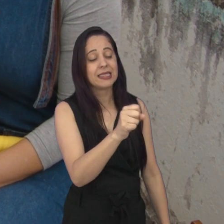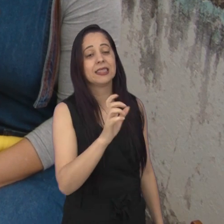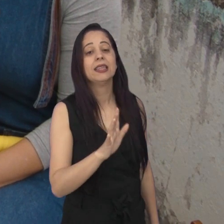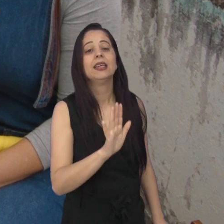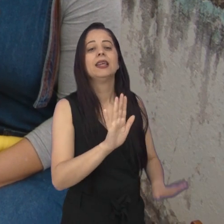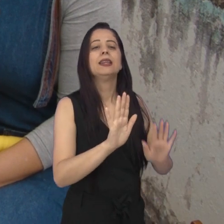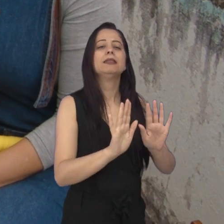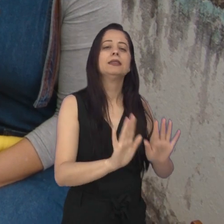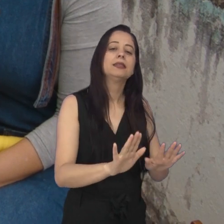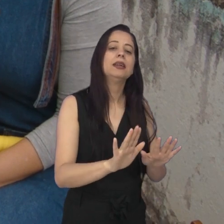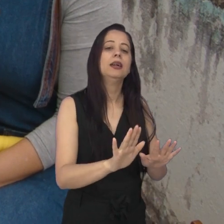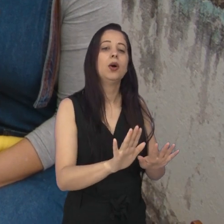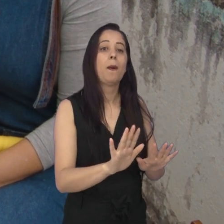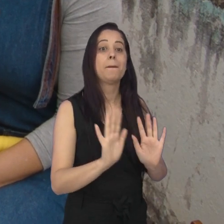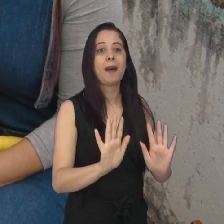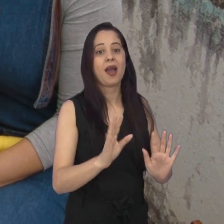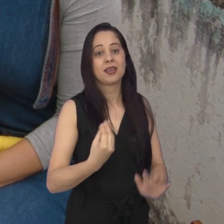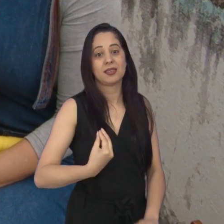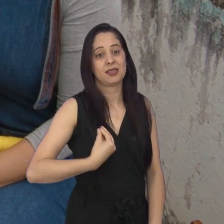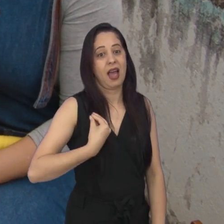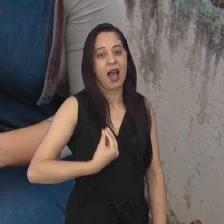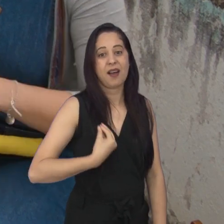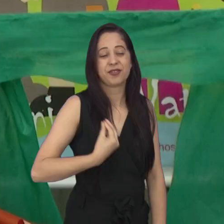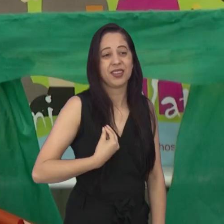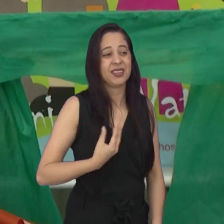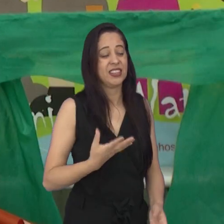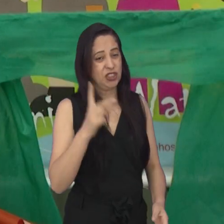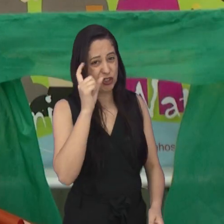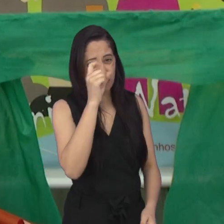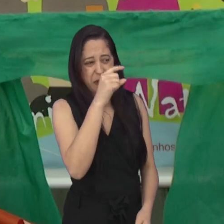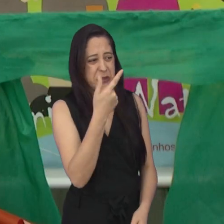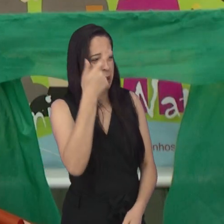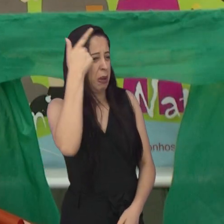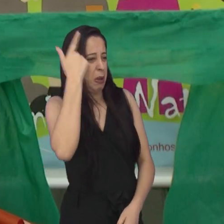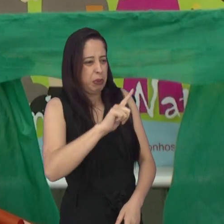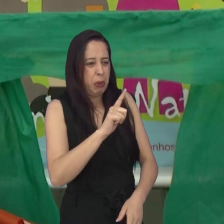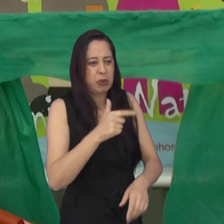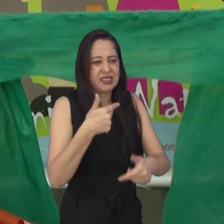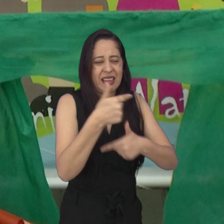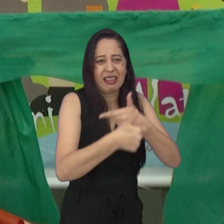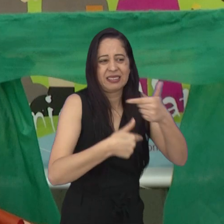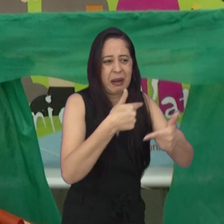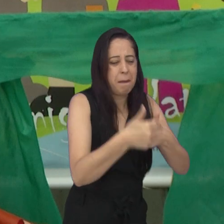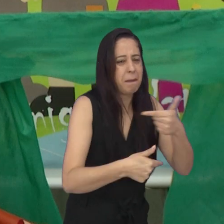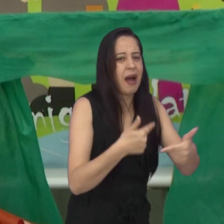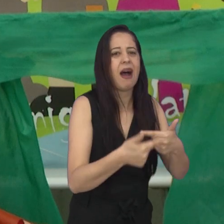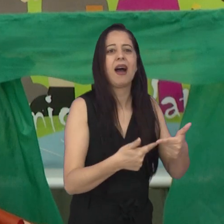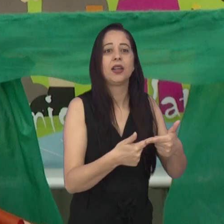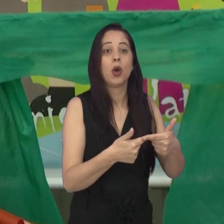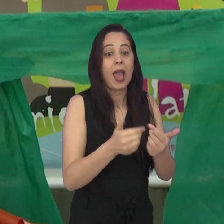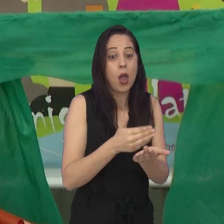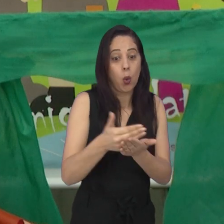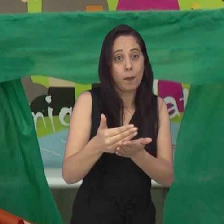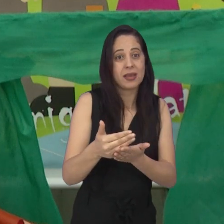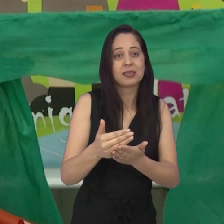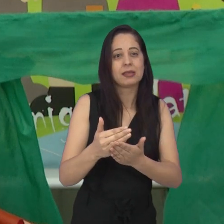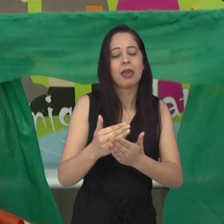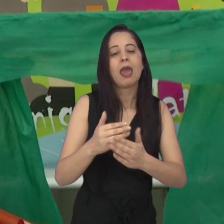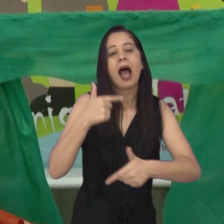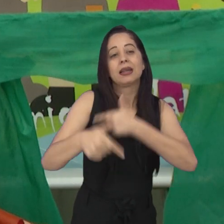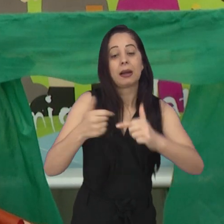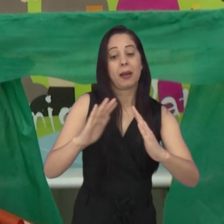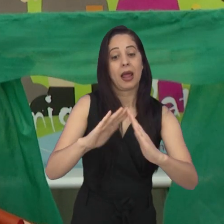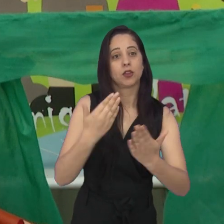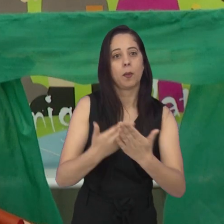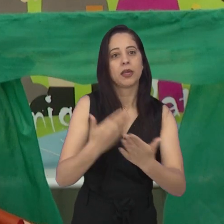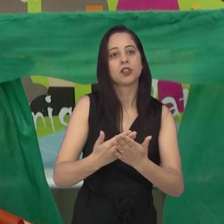nesse meio termo, a vida da gente, né, não consegue um emprego, isso, aquilo, tudo. Comecei a trabalhar no colégio Nossa Senhora Aparecida, trabalhei 3